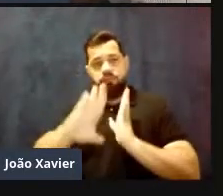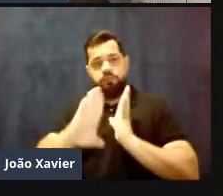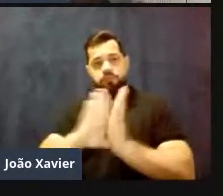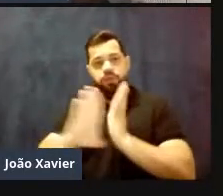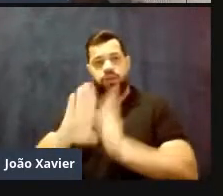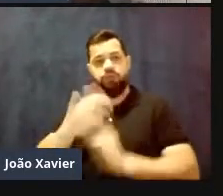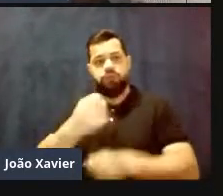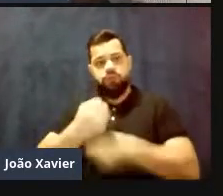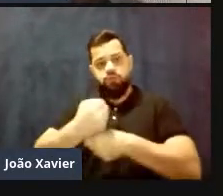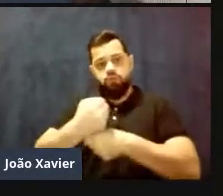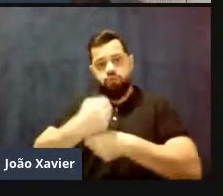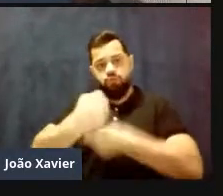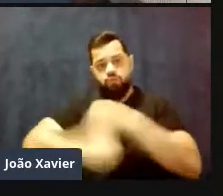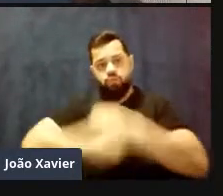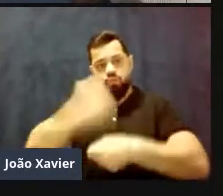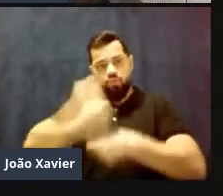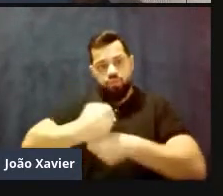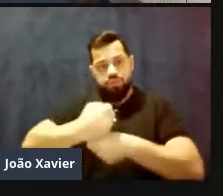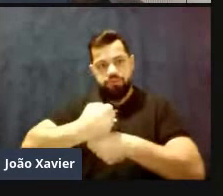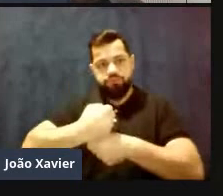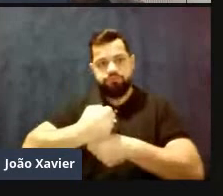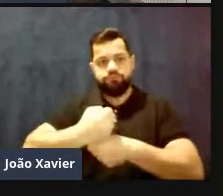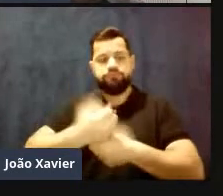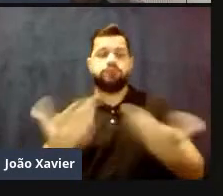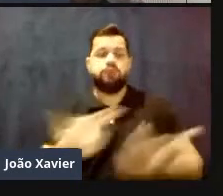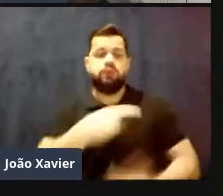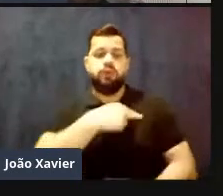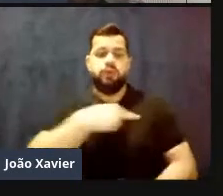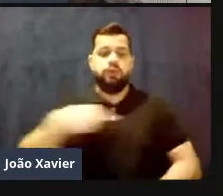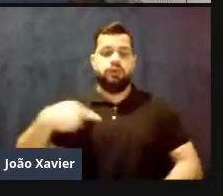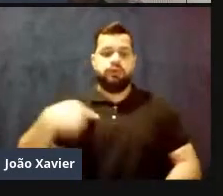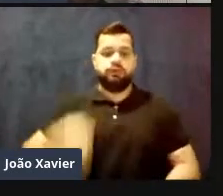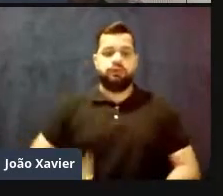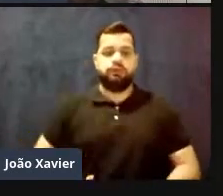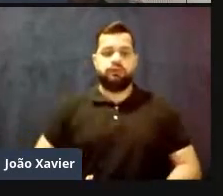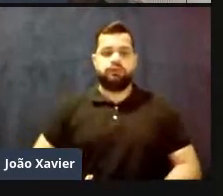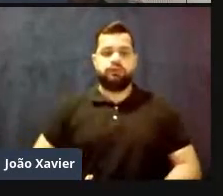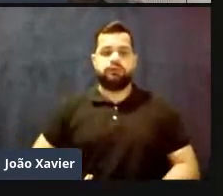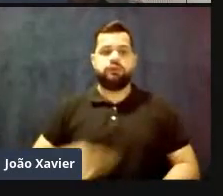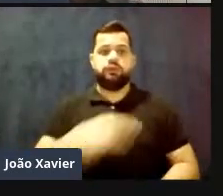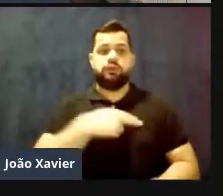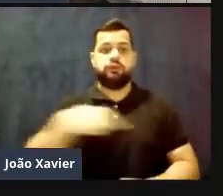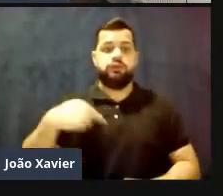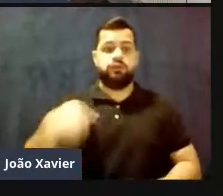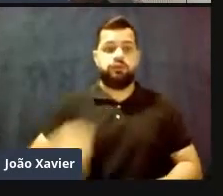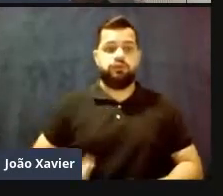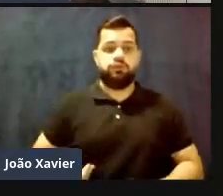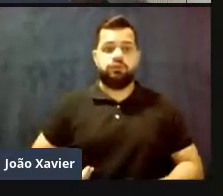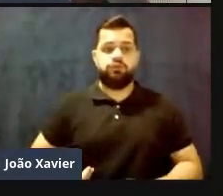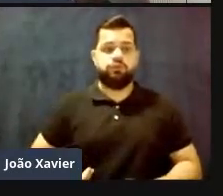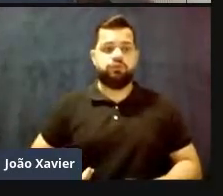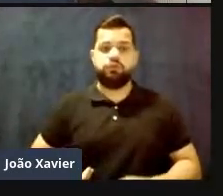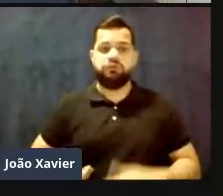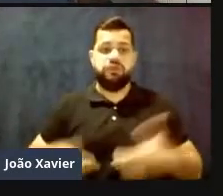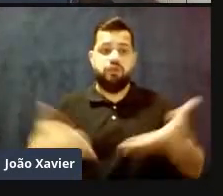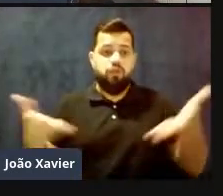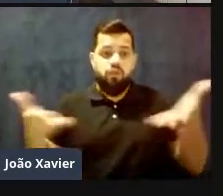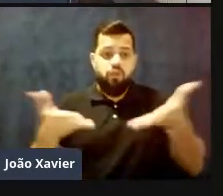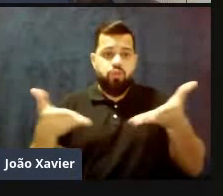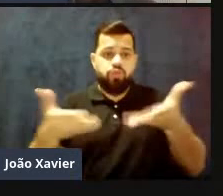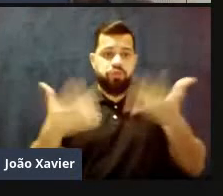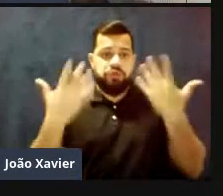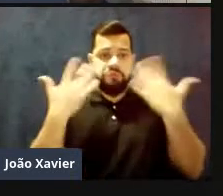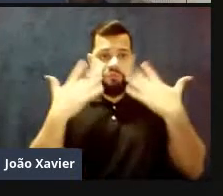a China hoje, ela não tem nem perto da quantidade de óbitos que a gente chegou em outros países desenvolvidos em